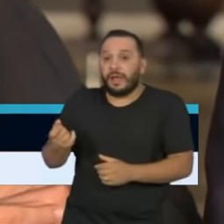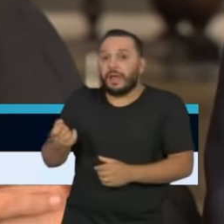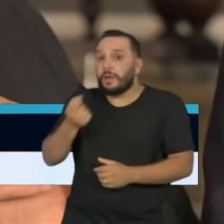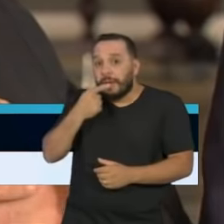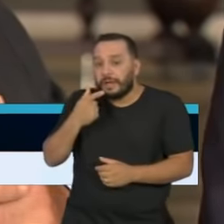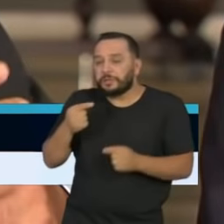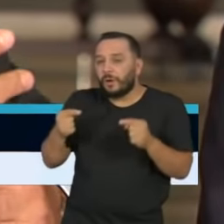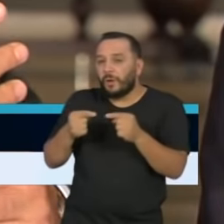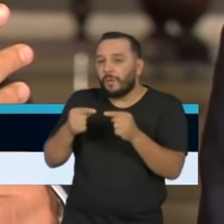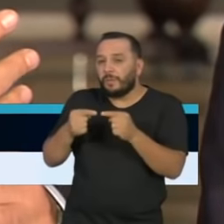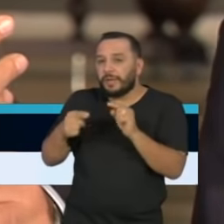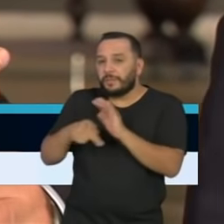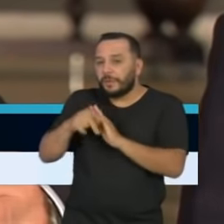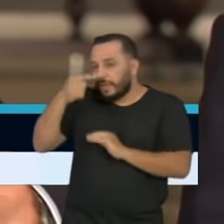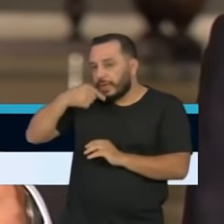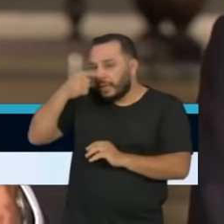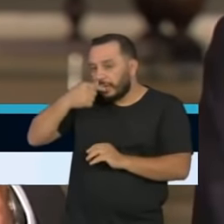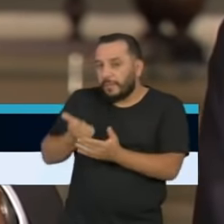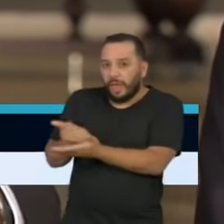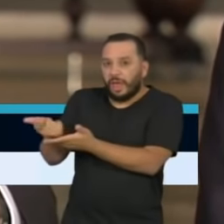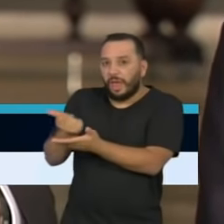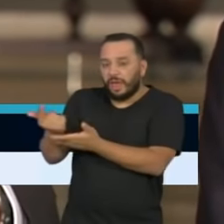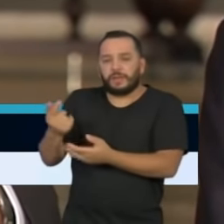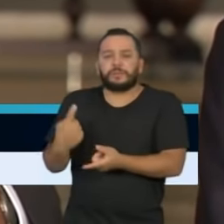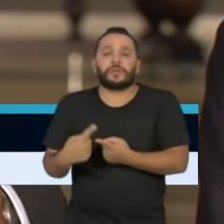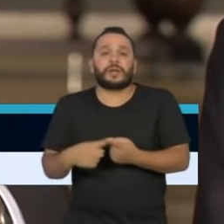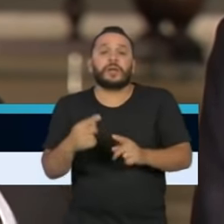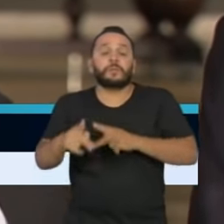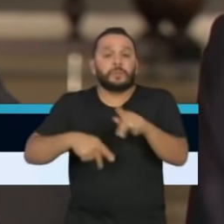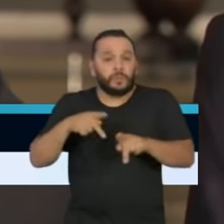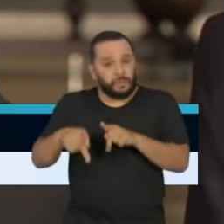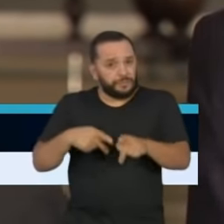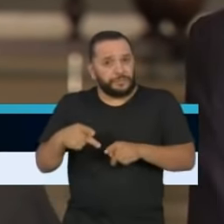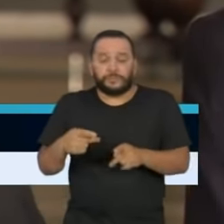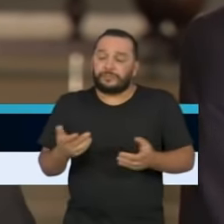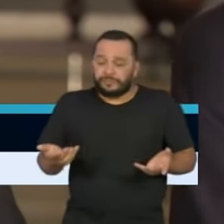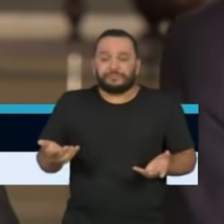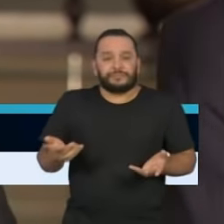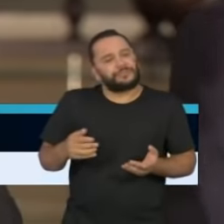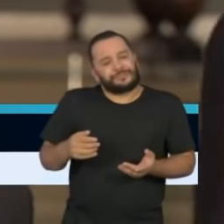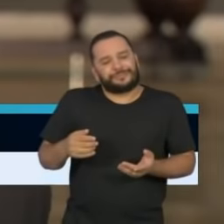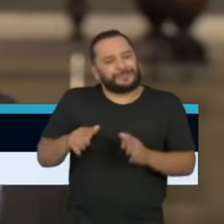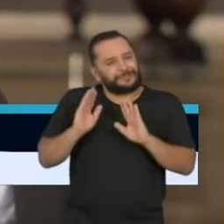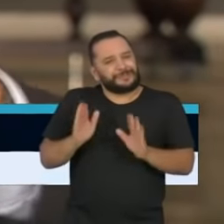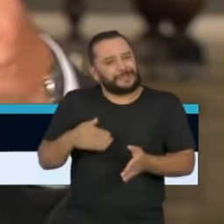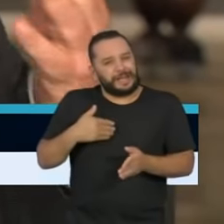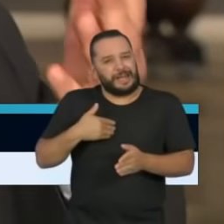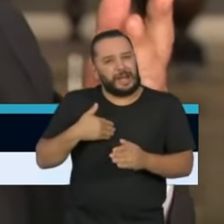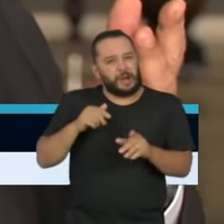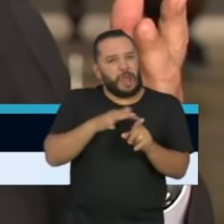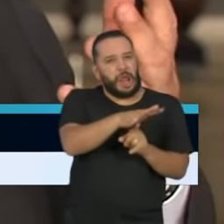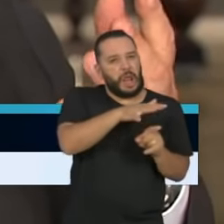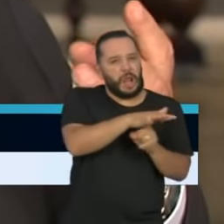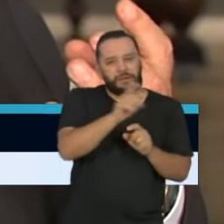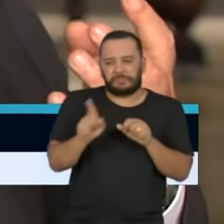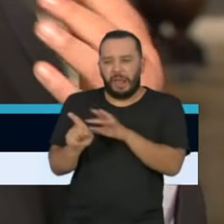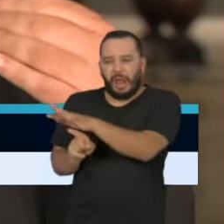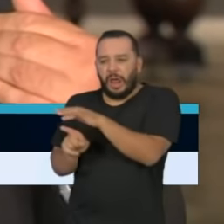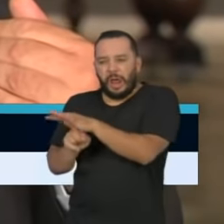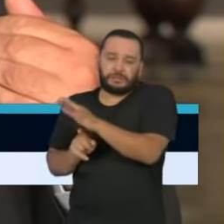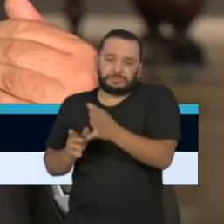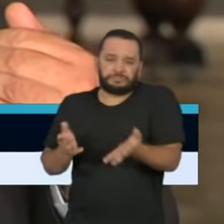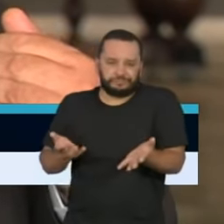gripe. Isso é uma reação da população bastante conhecida e desta forma nós teremos